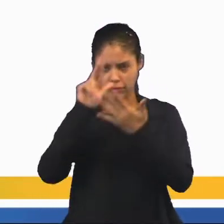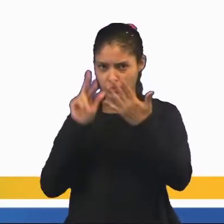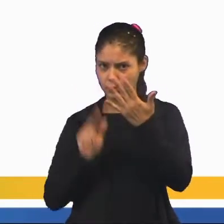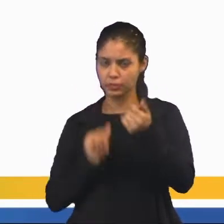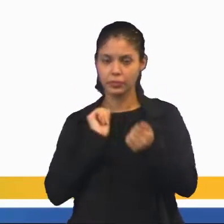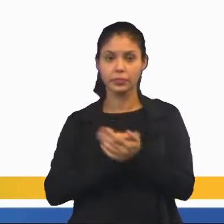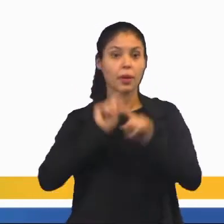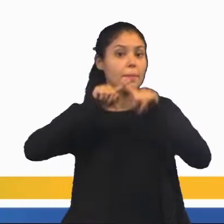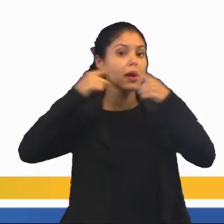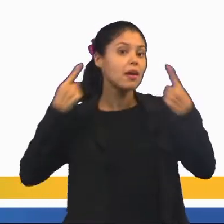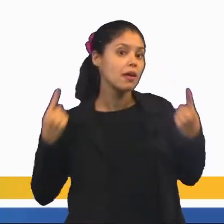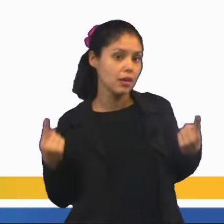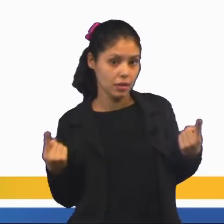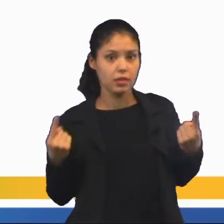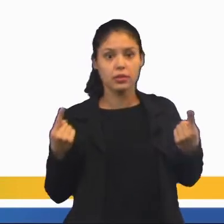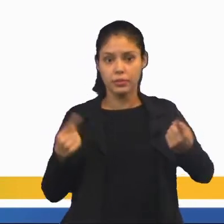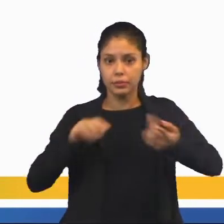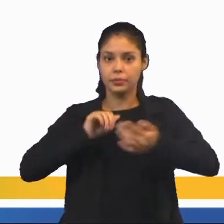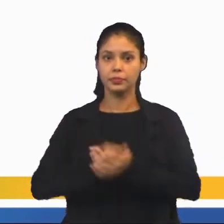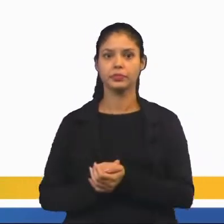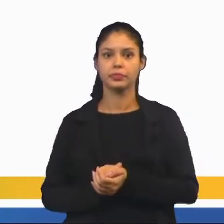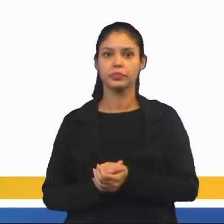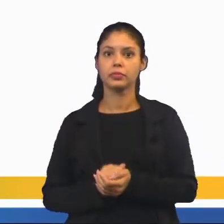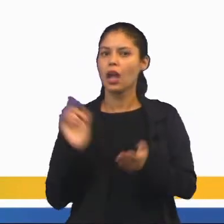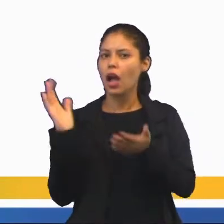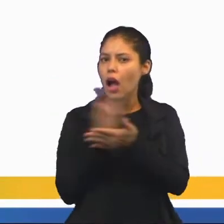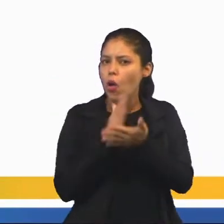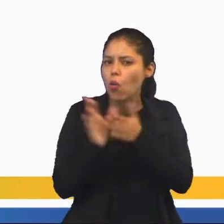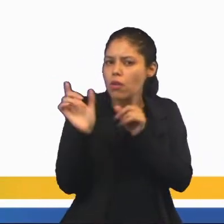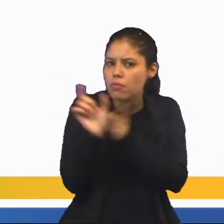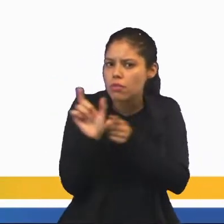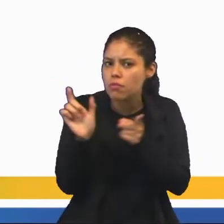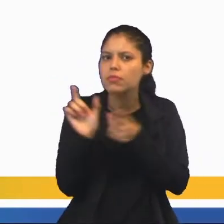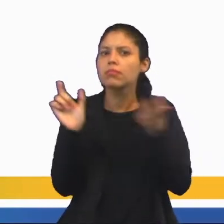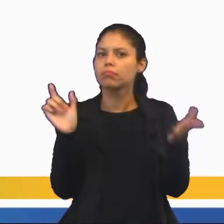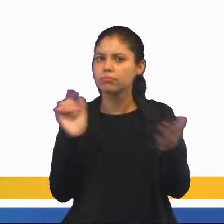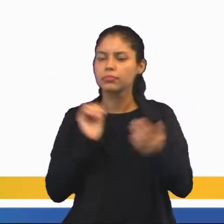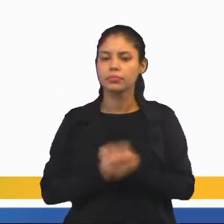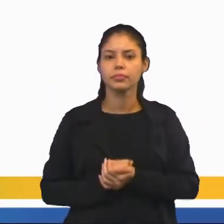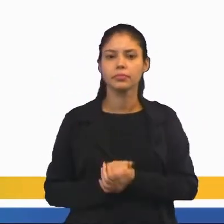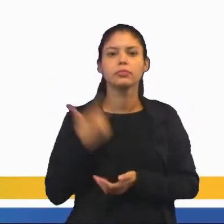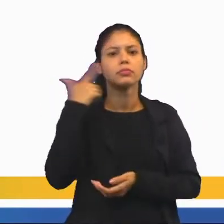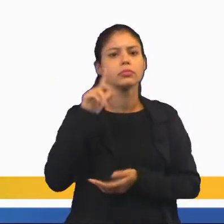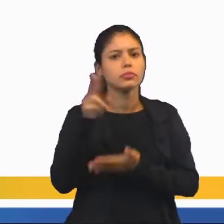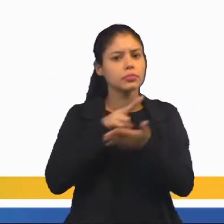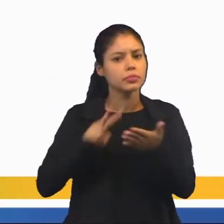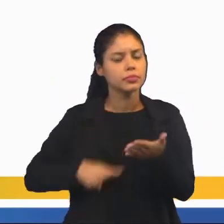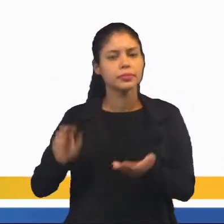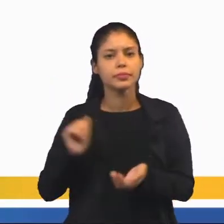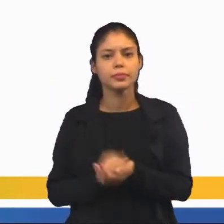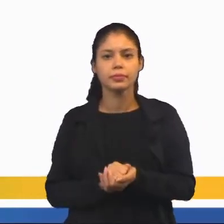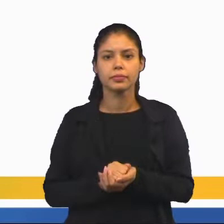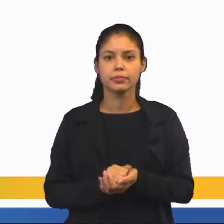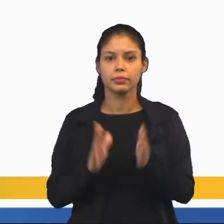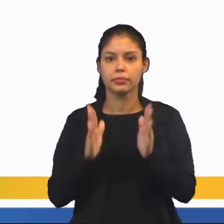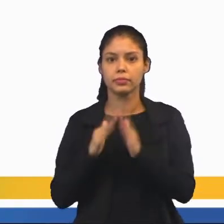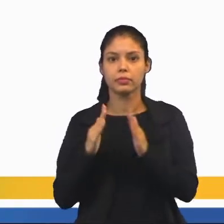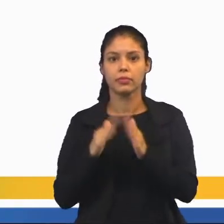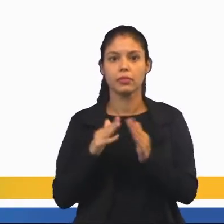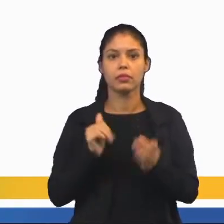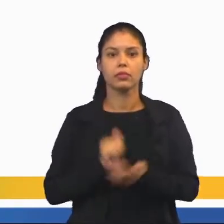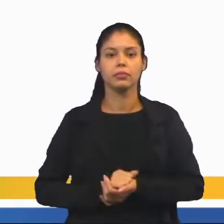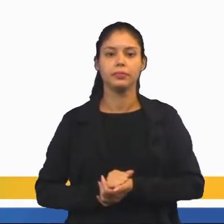ali, porém, além dos alimentos tem algumas palavrinhas. Quem é que consegue ler essas palavras aí de casa para